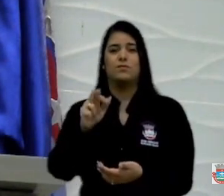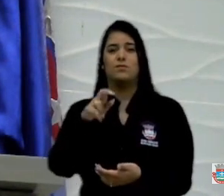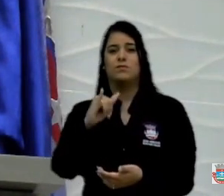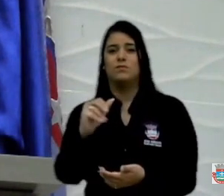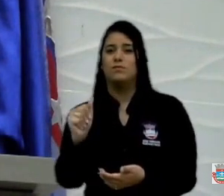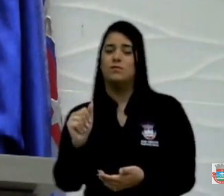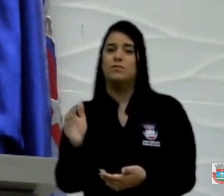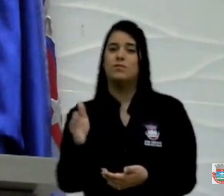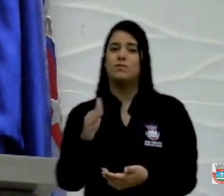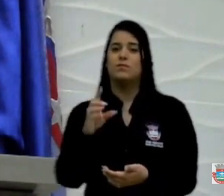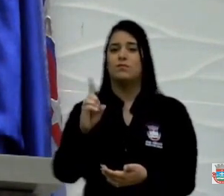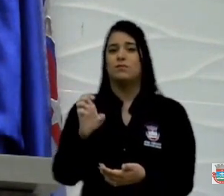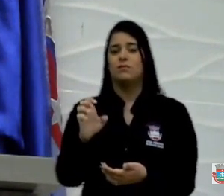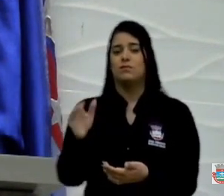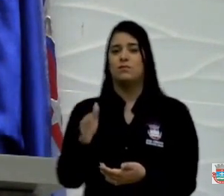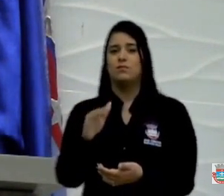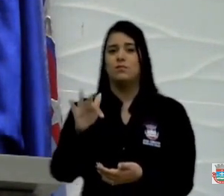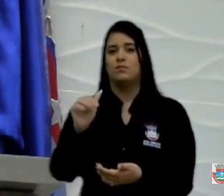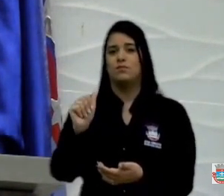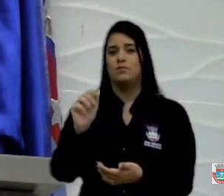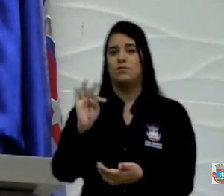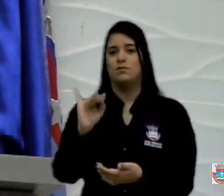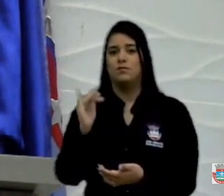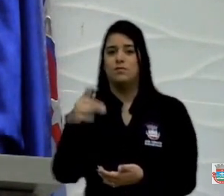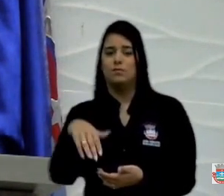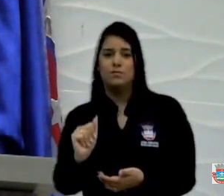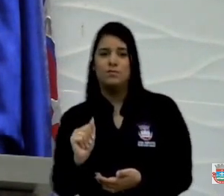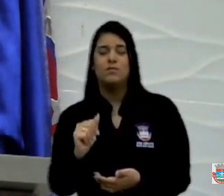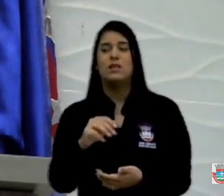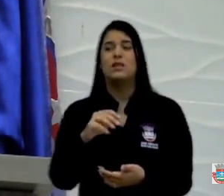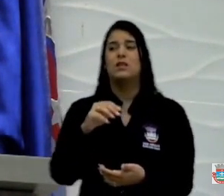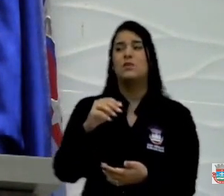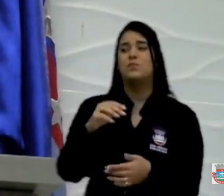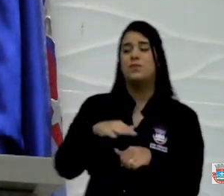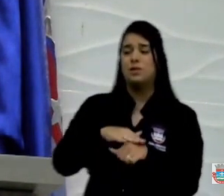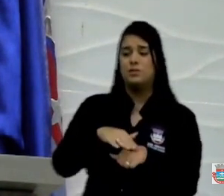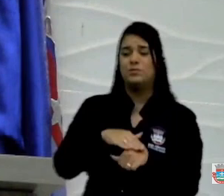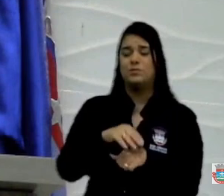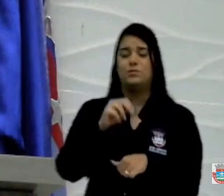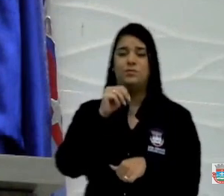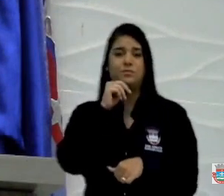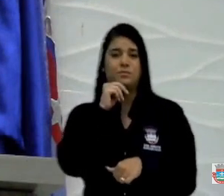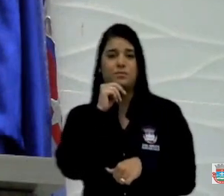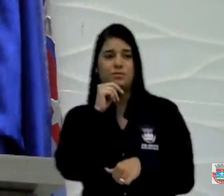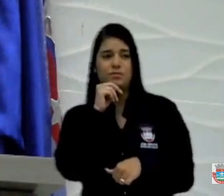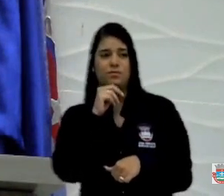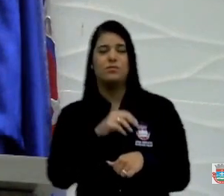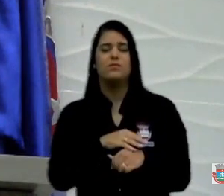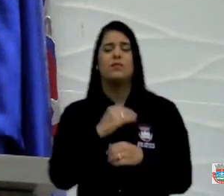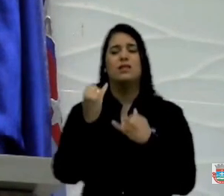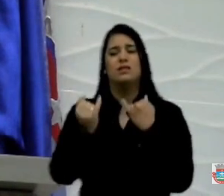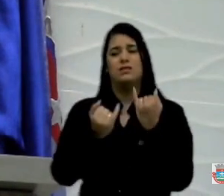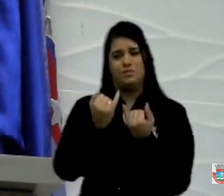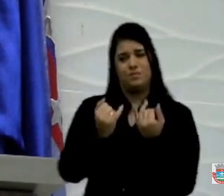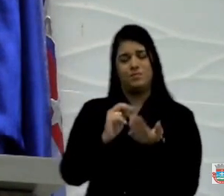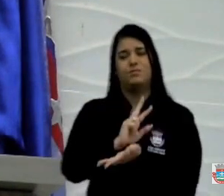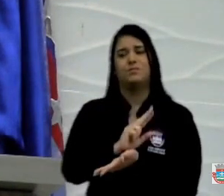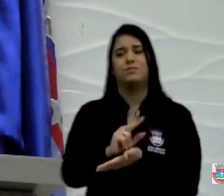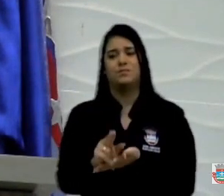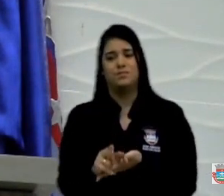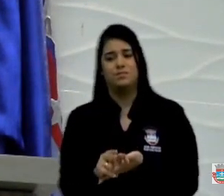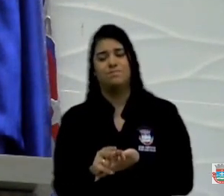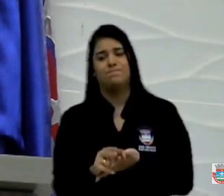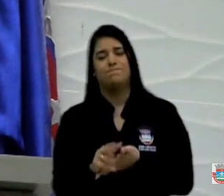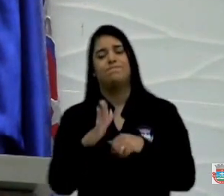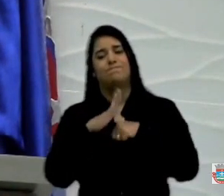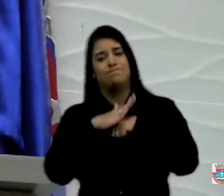conhecia, mas conversando com o nosso amigo vereador Nilton, ele passou muitas informações, as quais tem um carinho